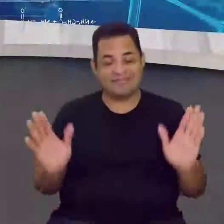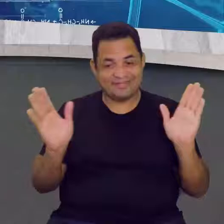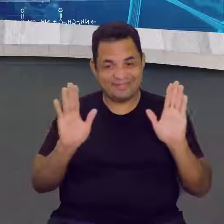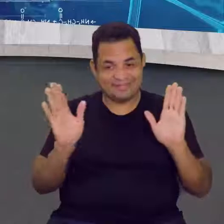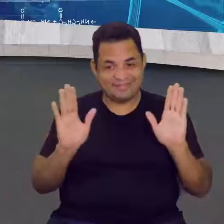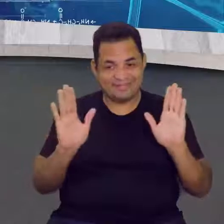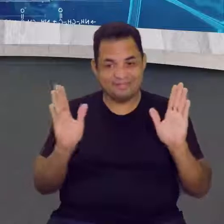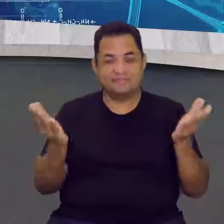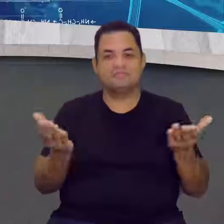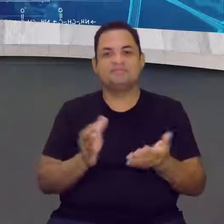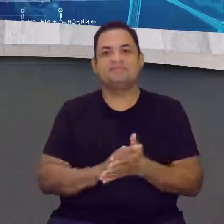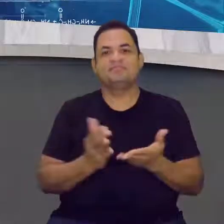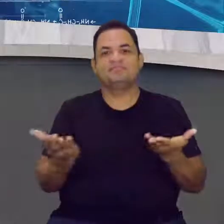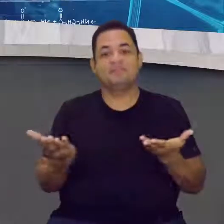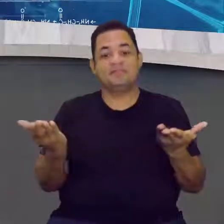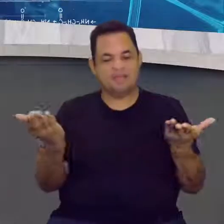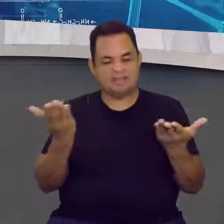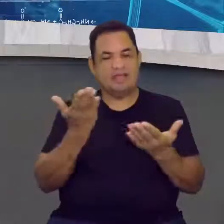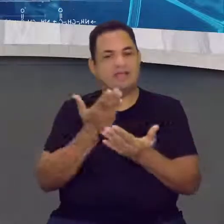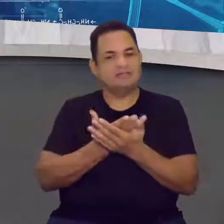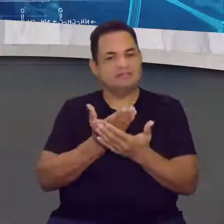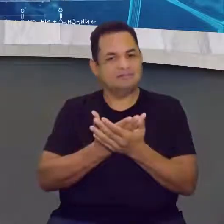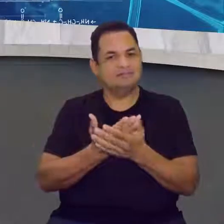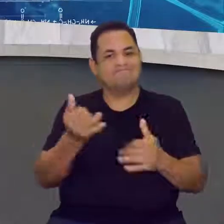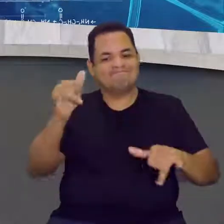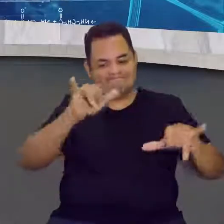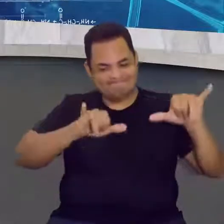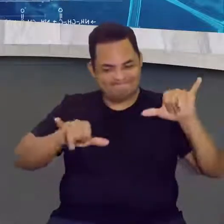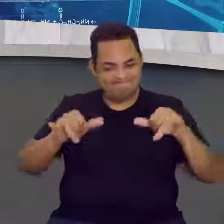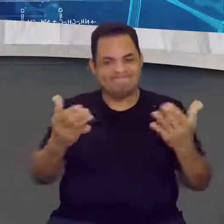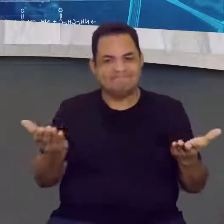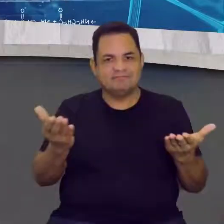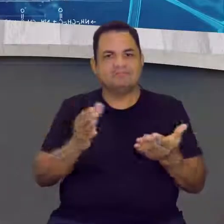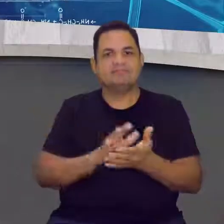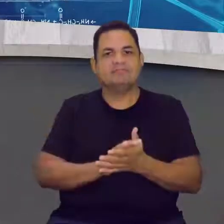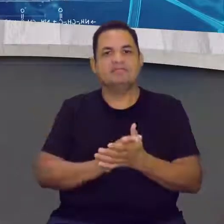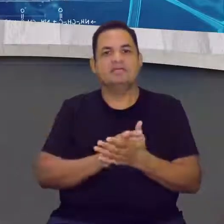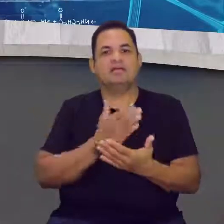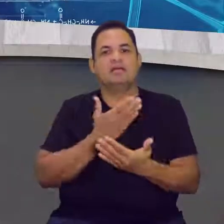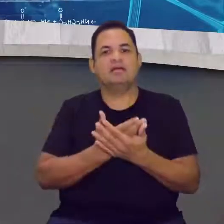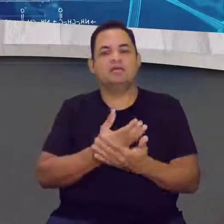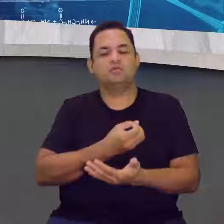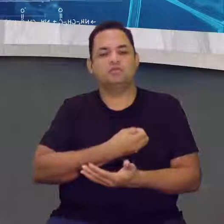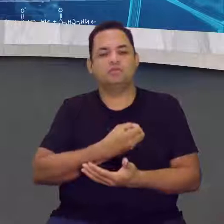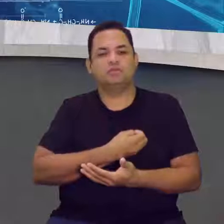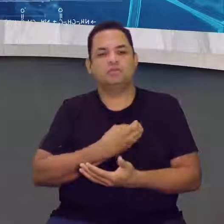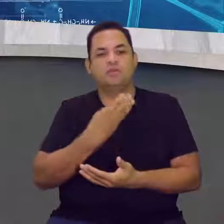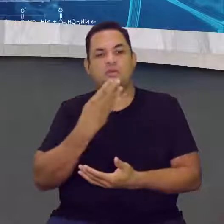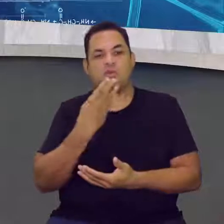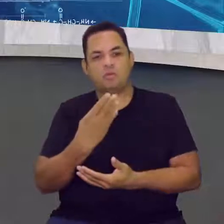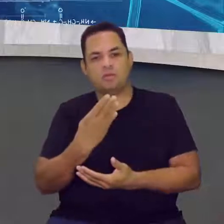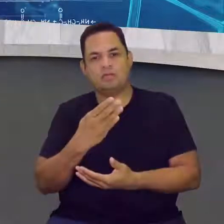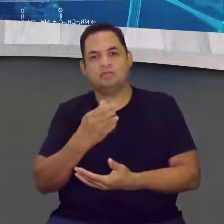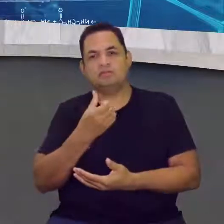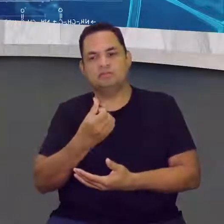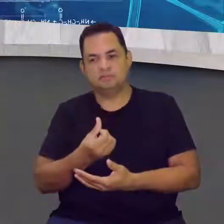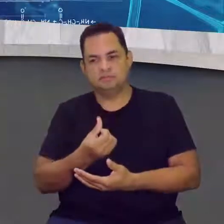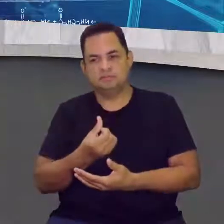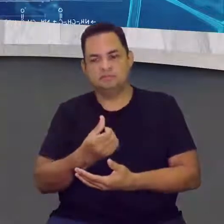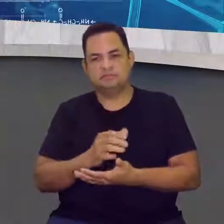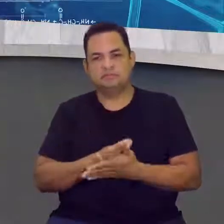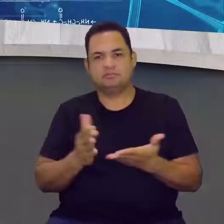Olá, pessoal! Estamos aqui para mais uma aula de Química. Já estamos na nossa aula de número